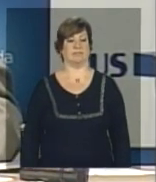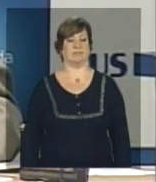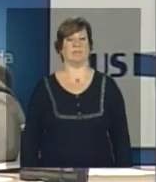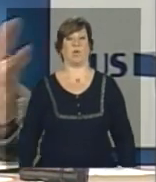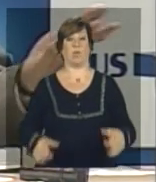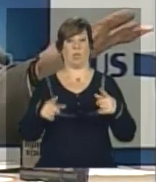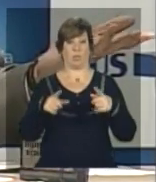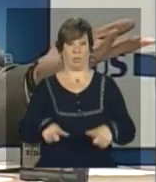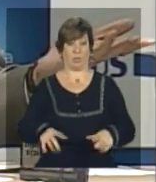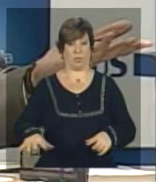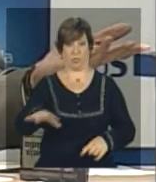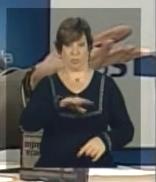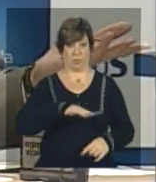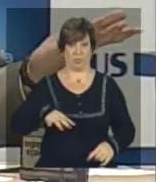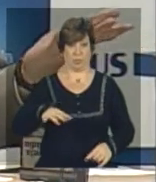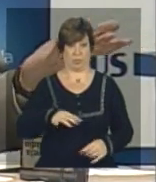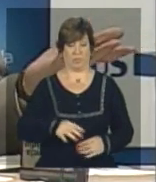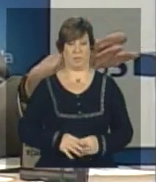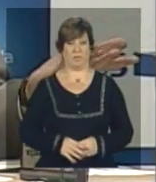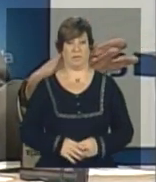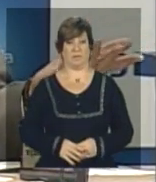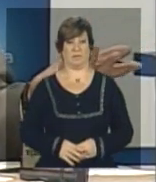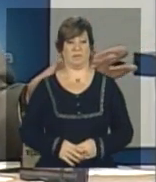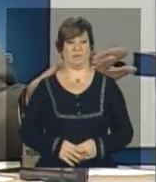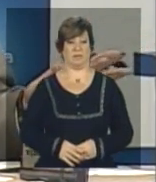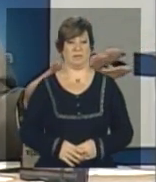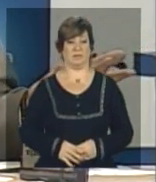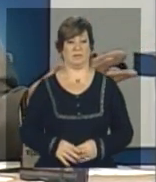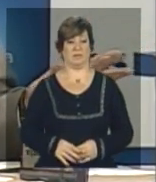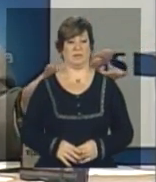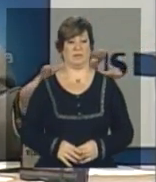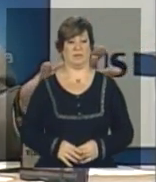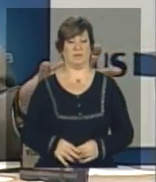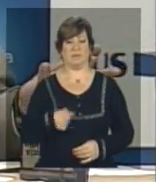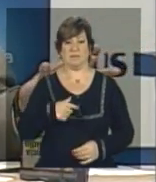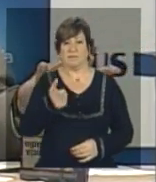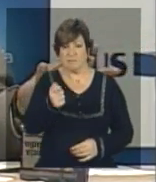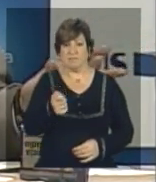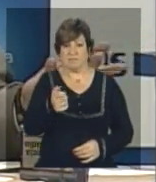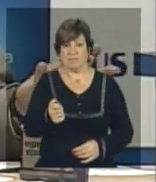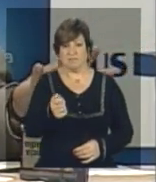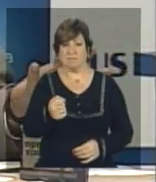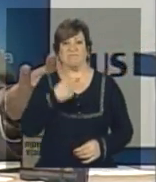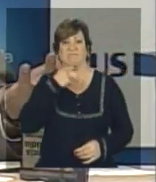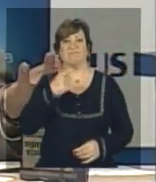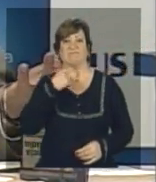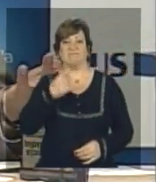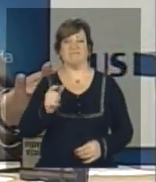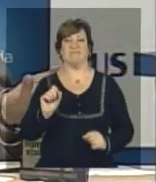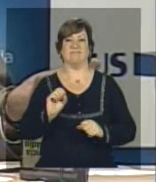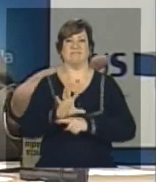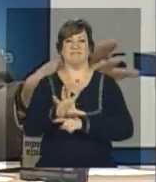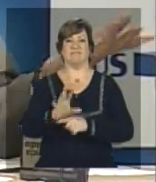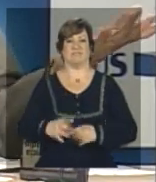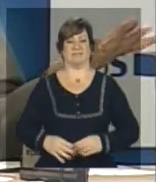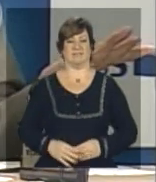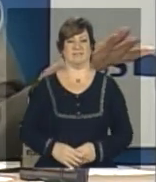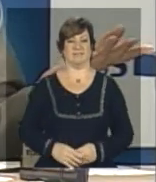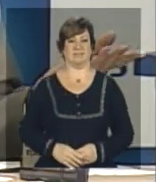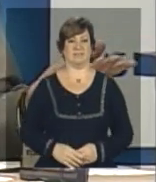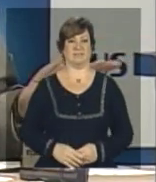Na região, eu acho que eu estou apertando aqui só para... E alguém está mexendo na máquina